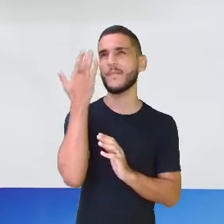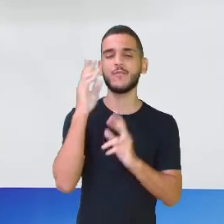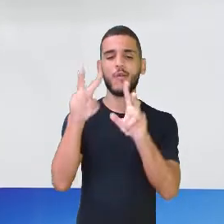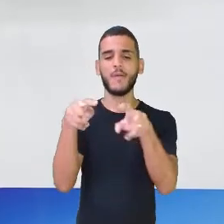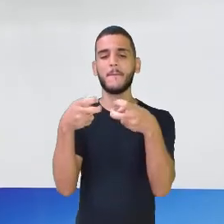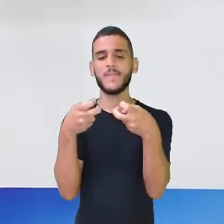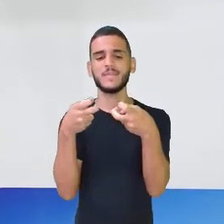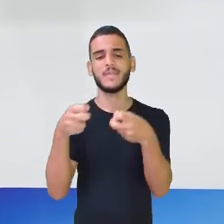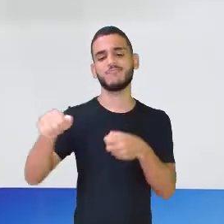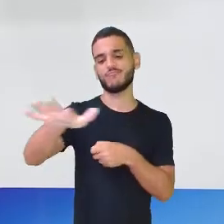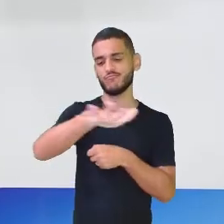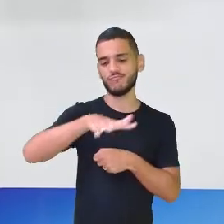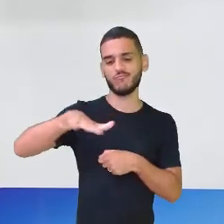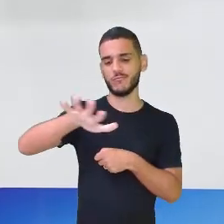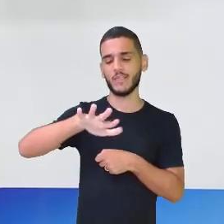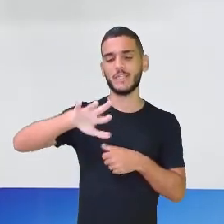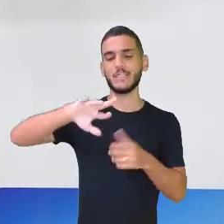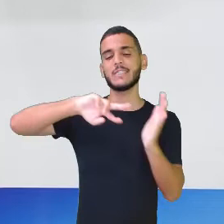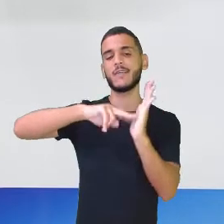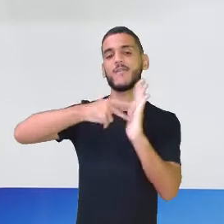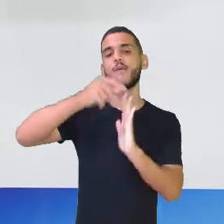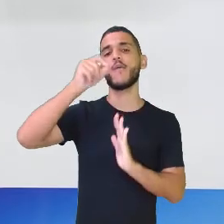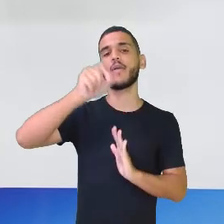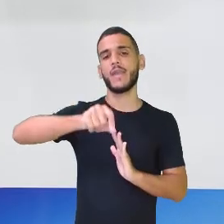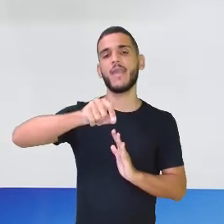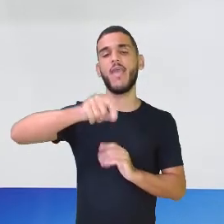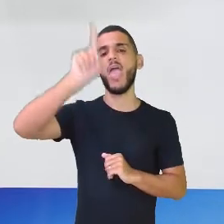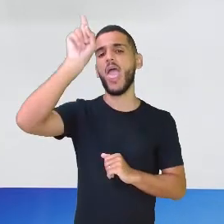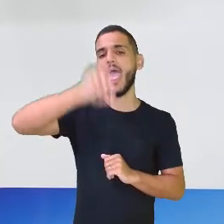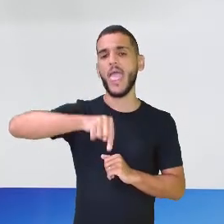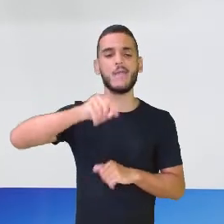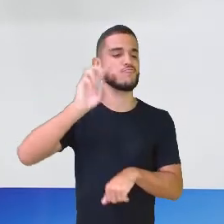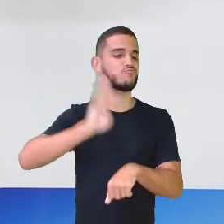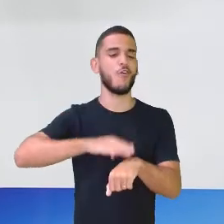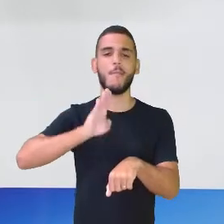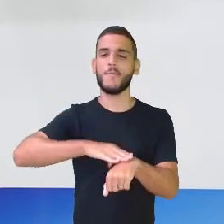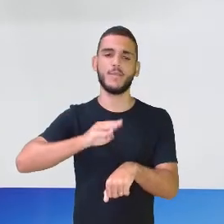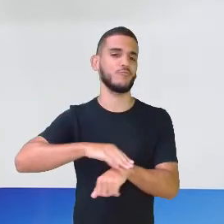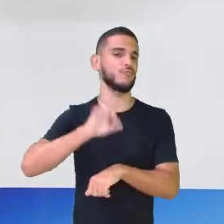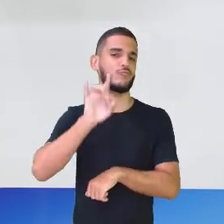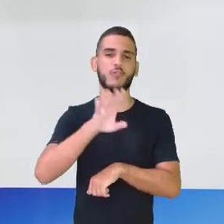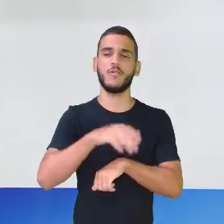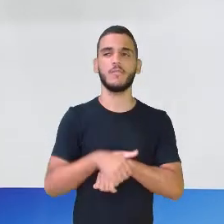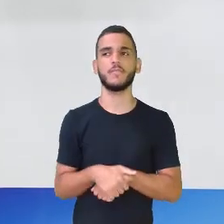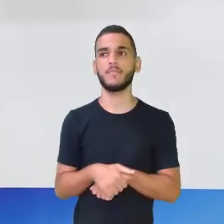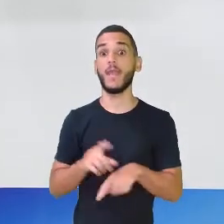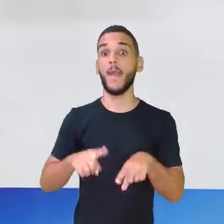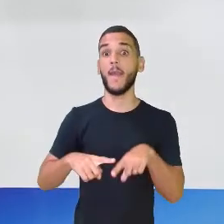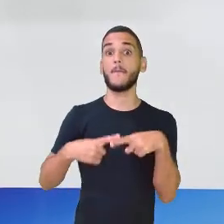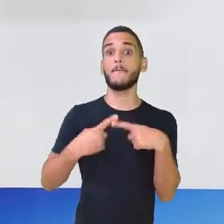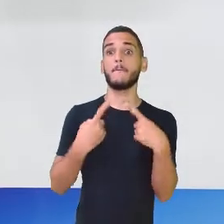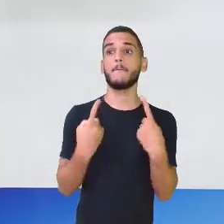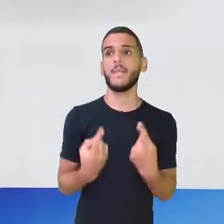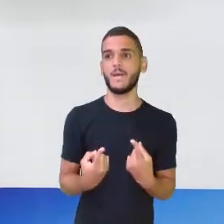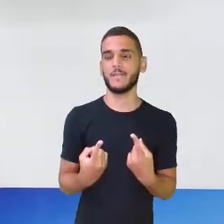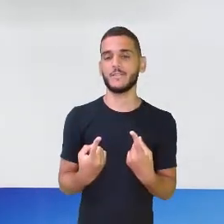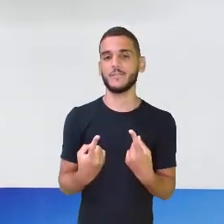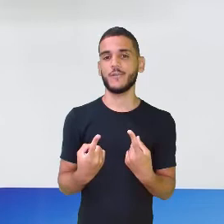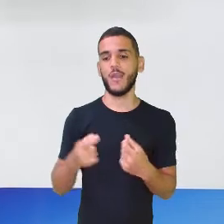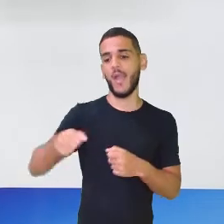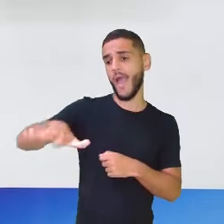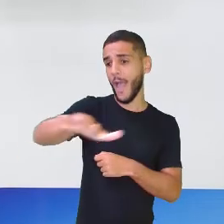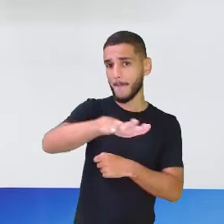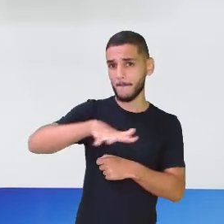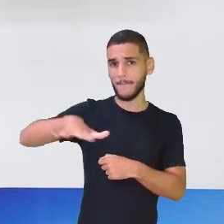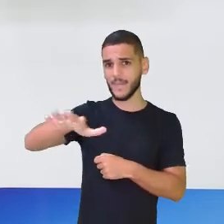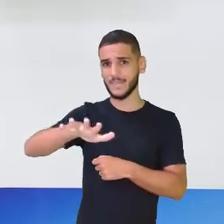paisagem representa aquele momento do ali e do agora. Mas a paisagem, ela vai se modificando